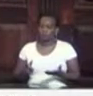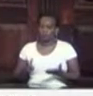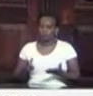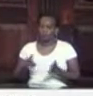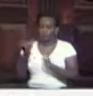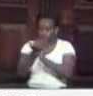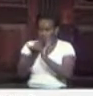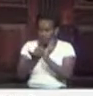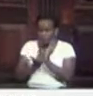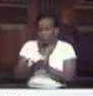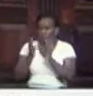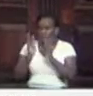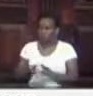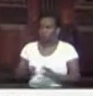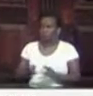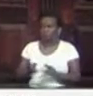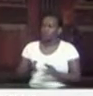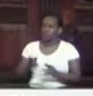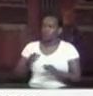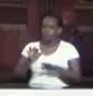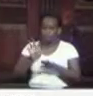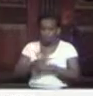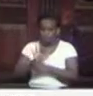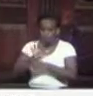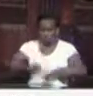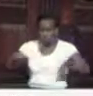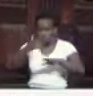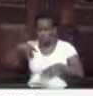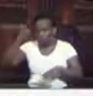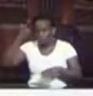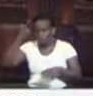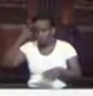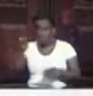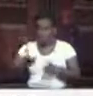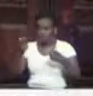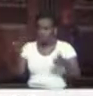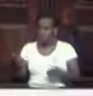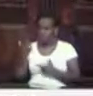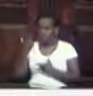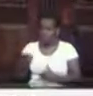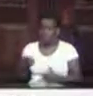medidas como essa que levem a uma conscientização maior da população. Armas só geram violência.